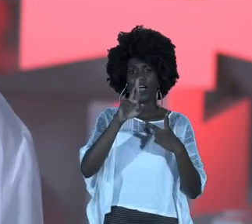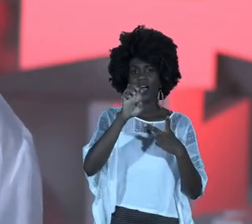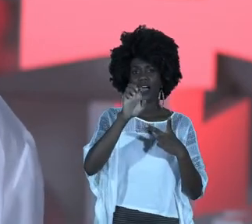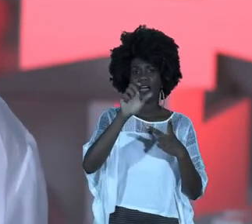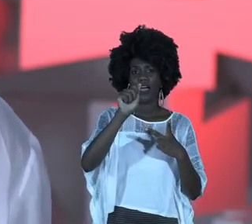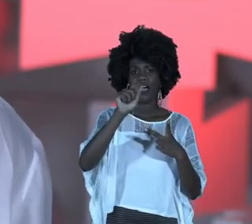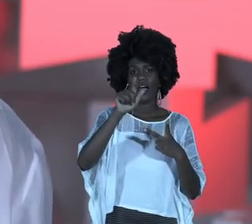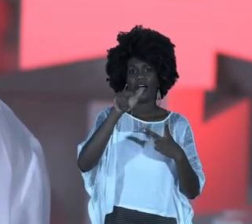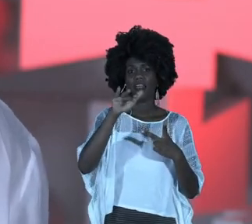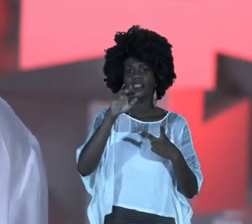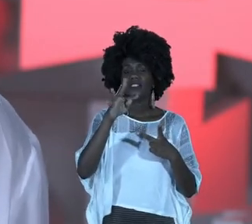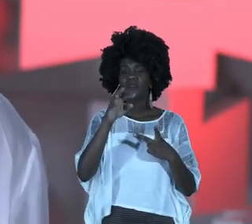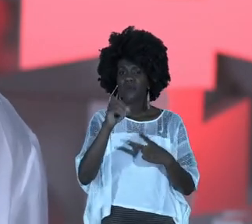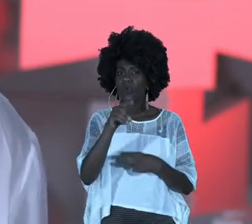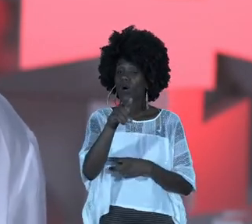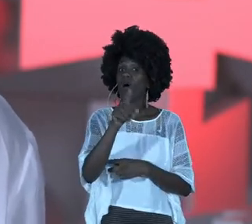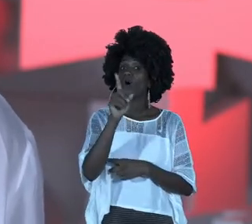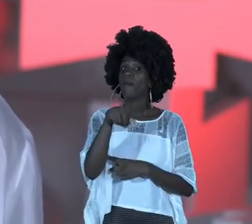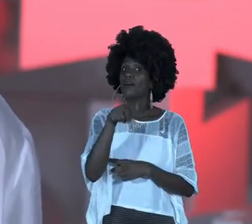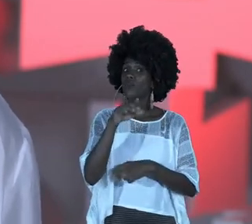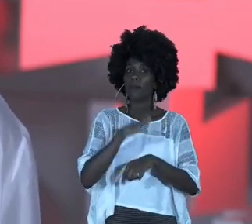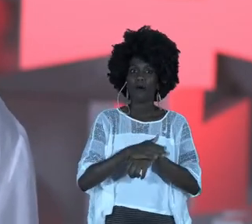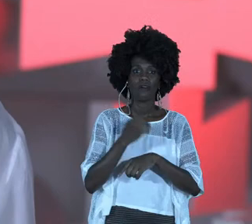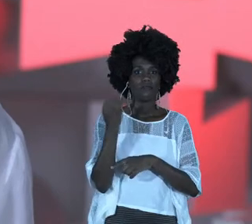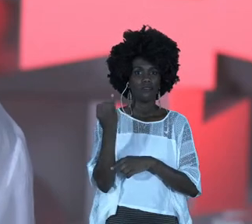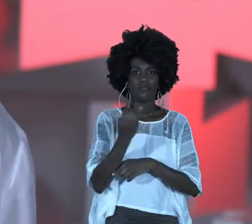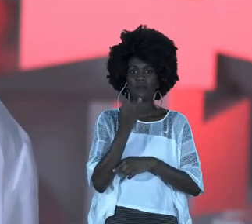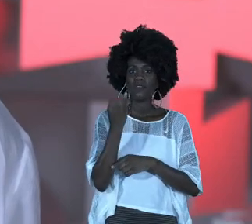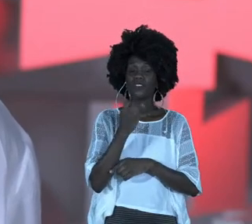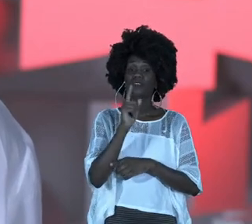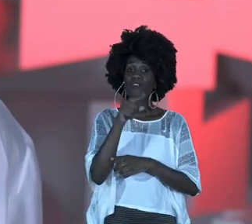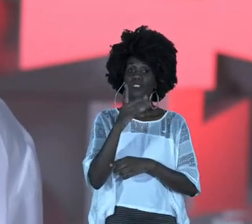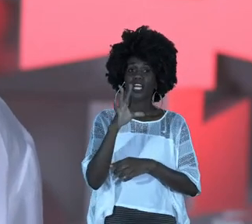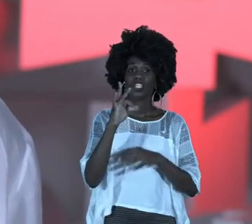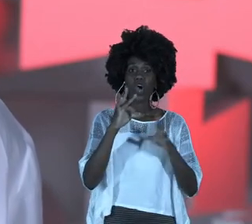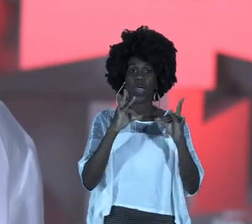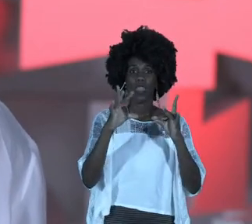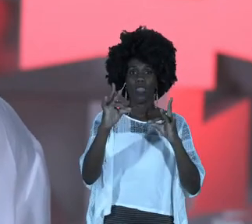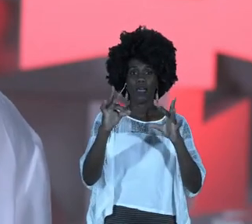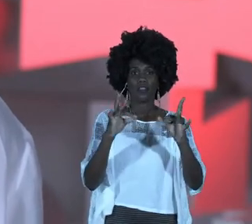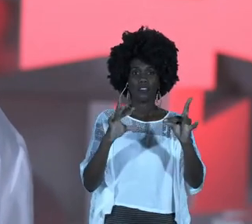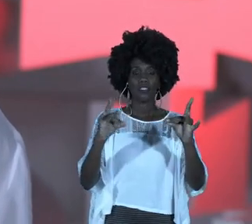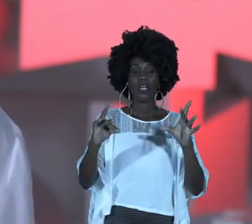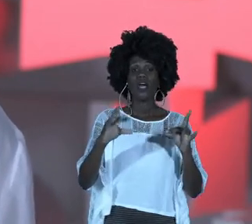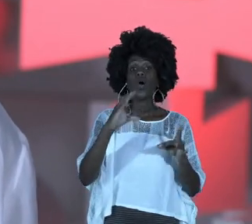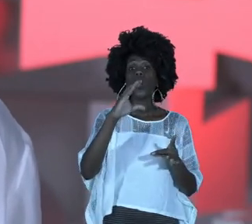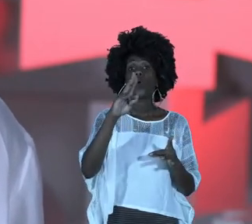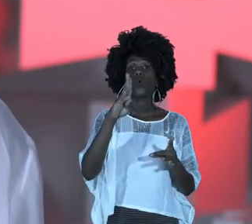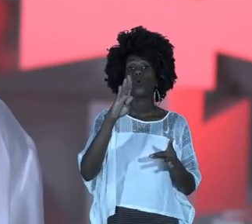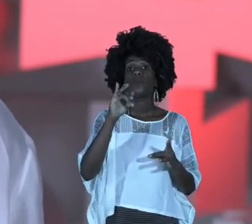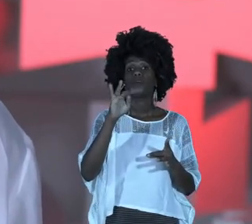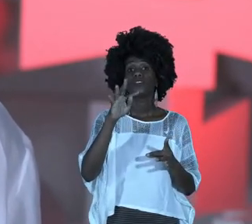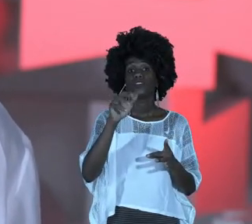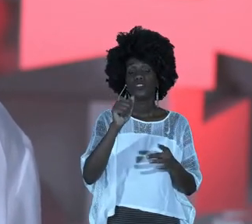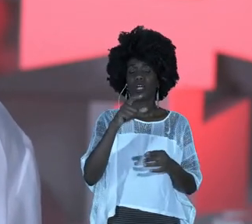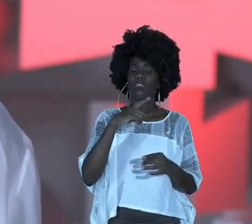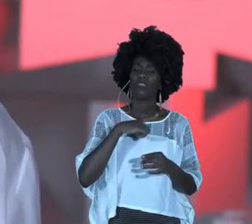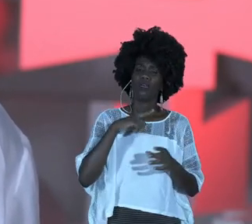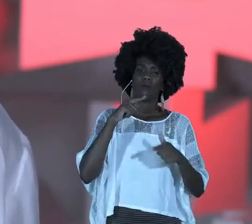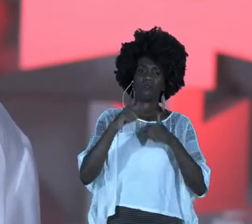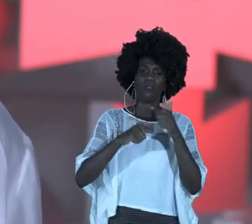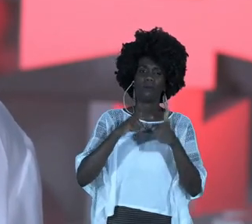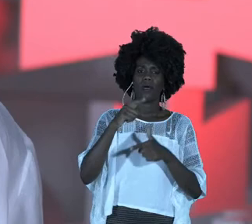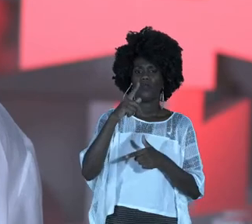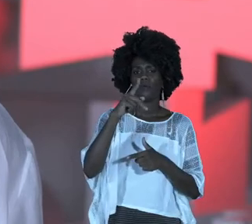mais contundente do que as colagens cubistas. Aqui a gente tem um trabalho de Picasso,